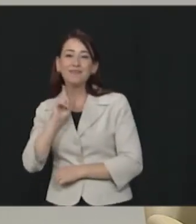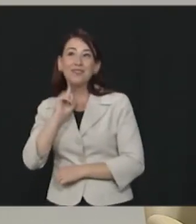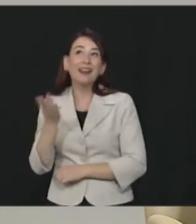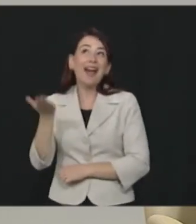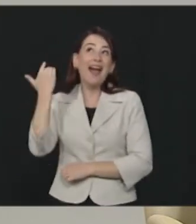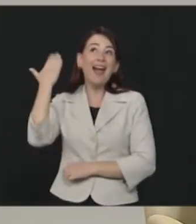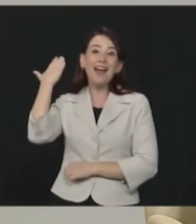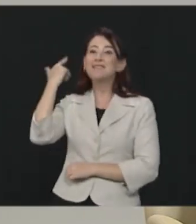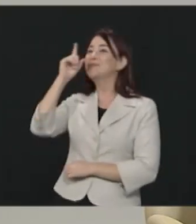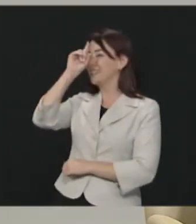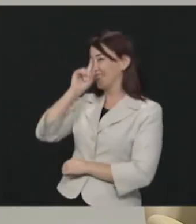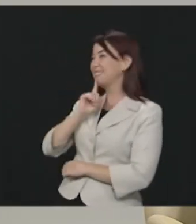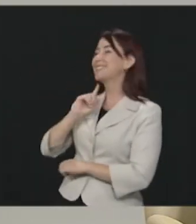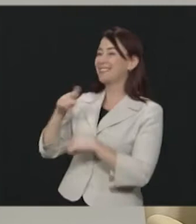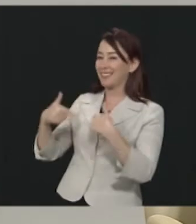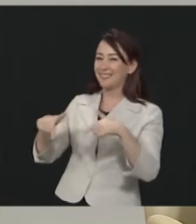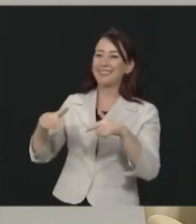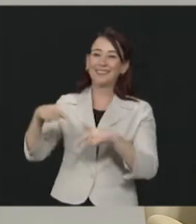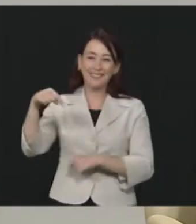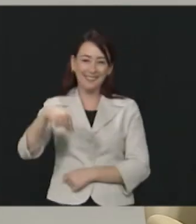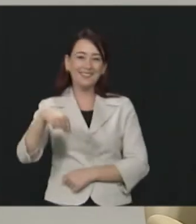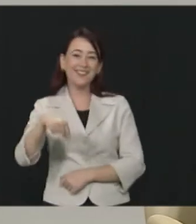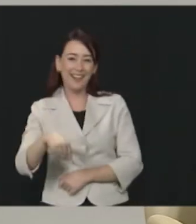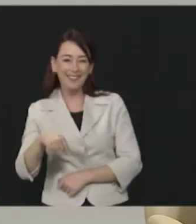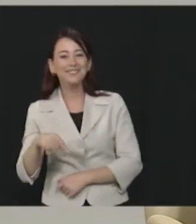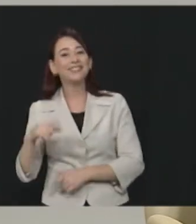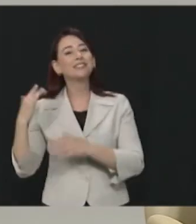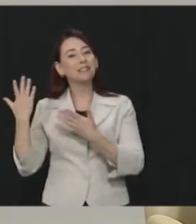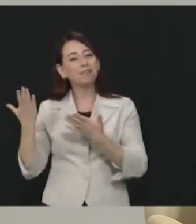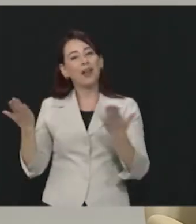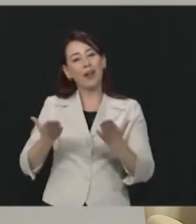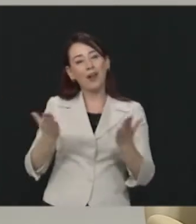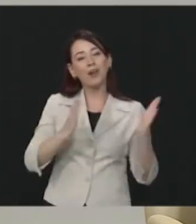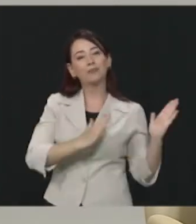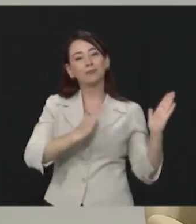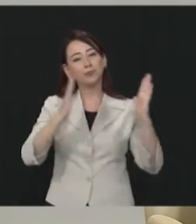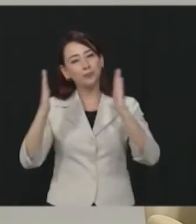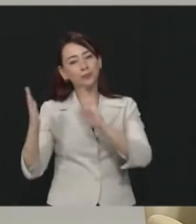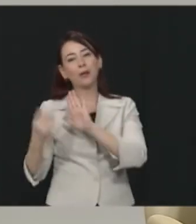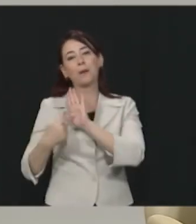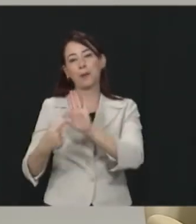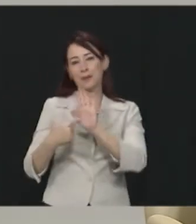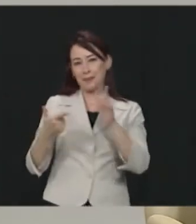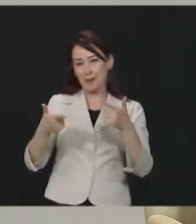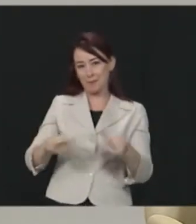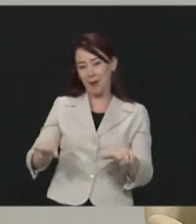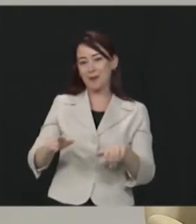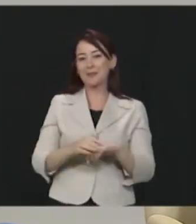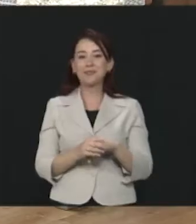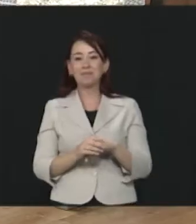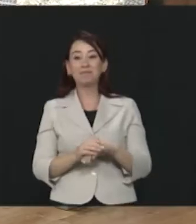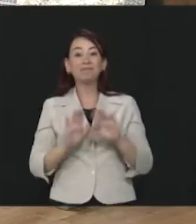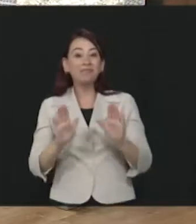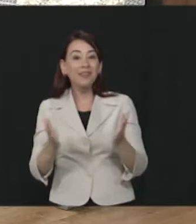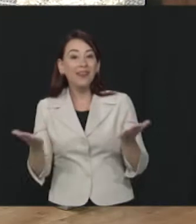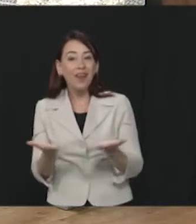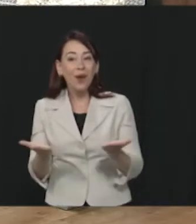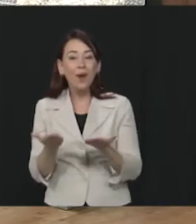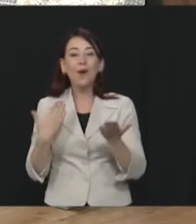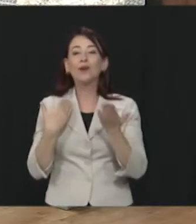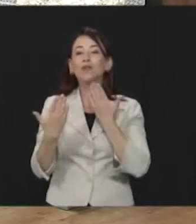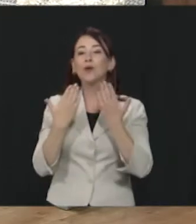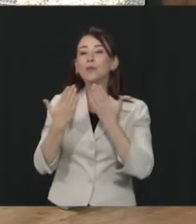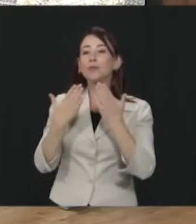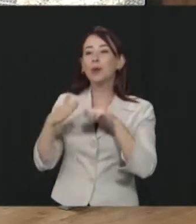da Rosane, né, Rosane? Bacana demais, ao longo do programa a gente vai mostrar mais coisa. Agora eu queria bater um papo aqui com a